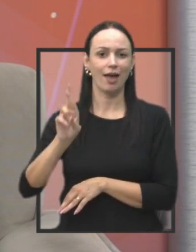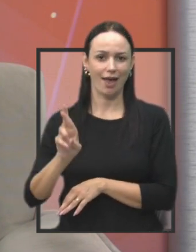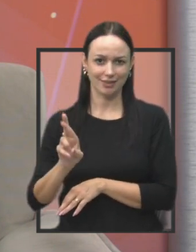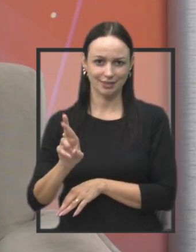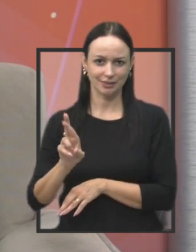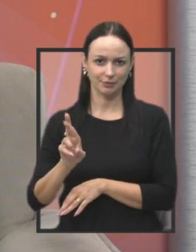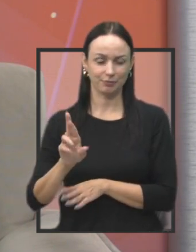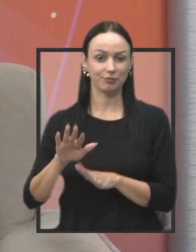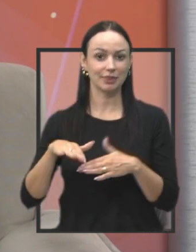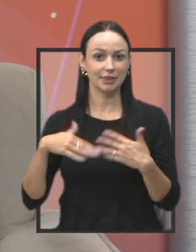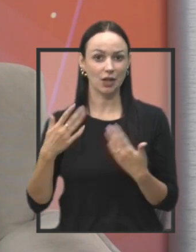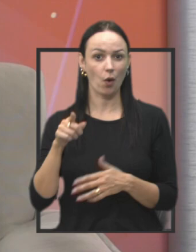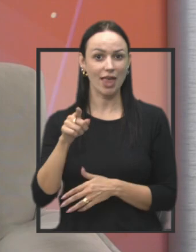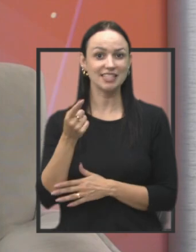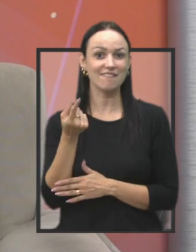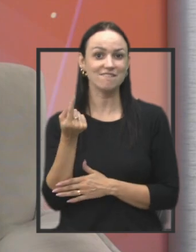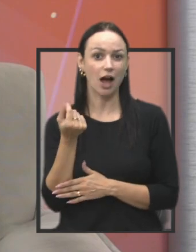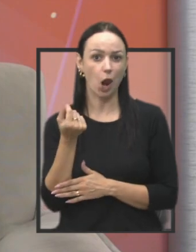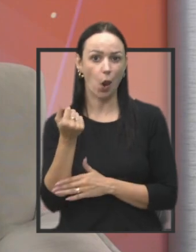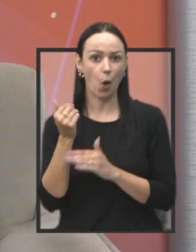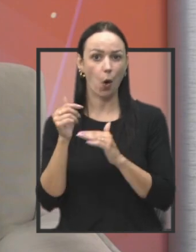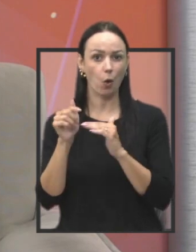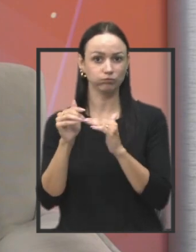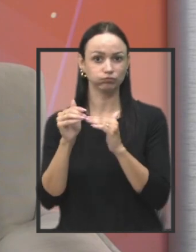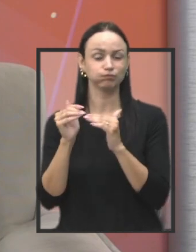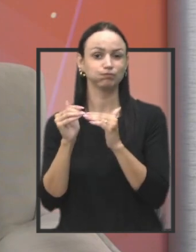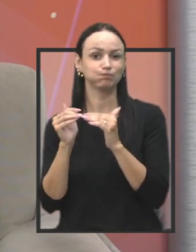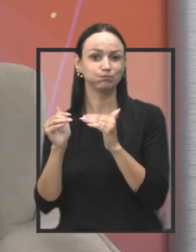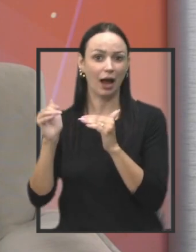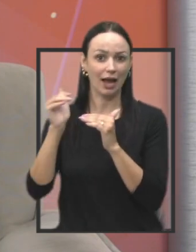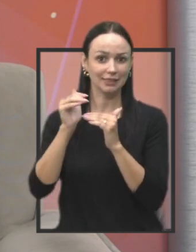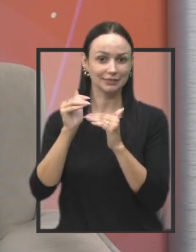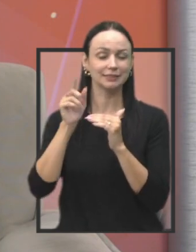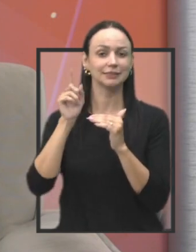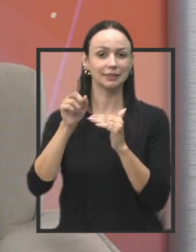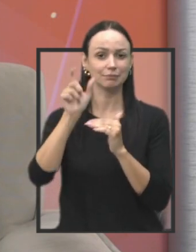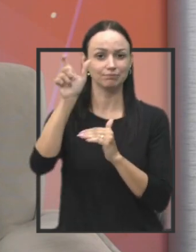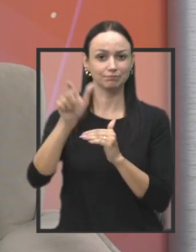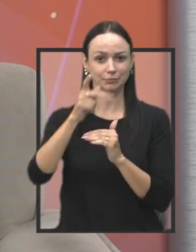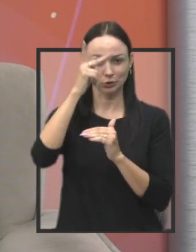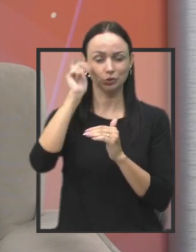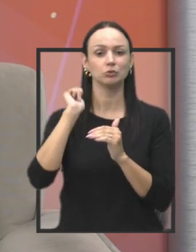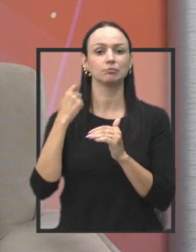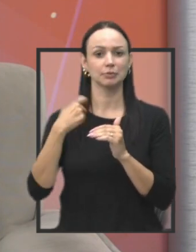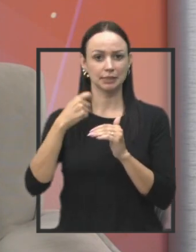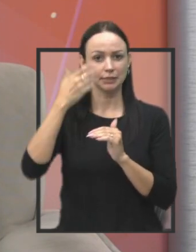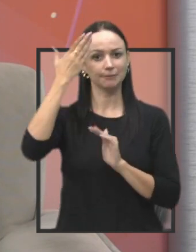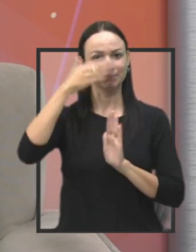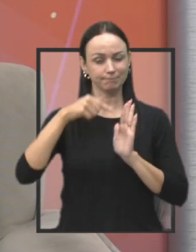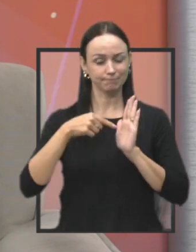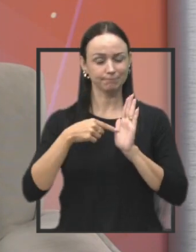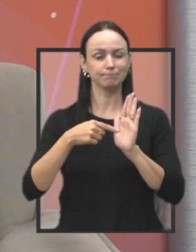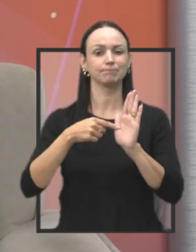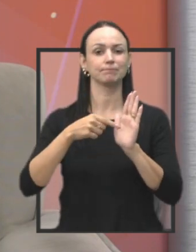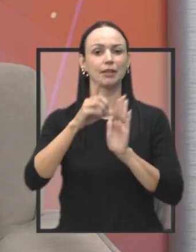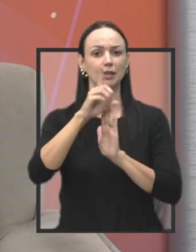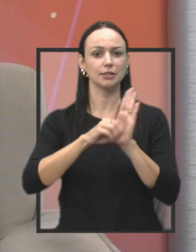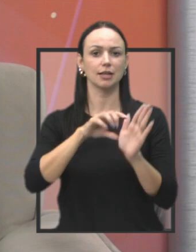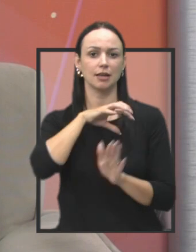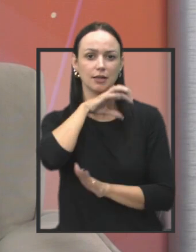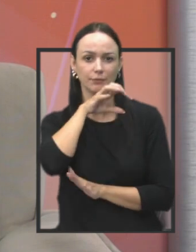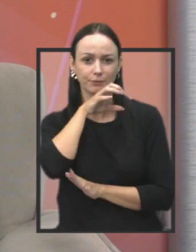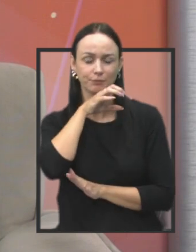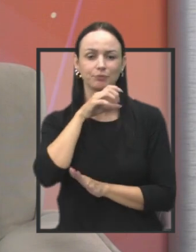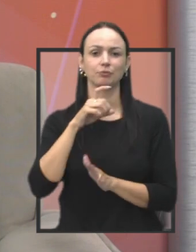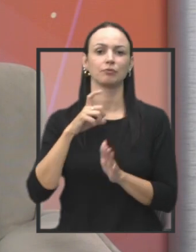33.888. Então, a partir desse valor, o contribuinte já precisa fazer a sua prestação de contas com o Leão. Recebeu